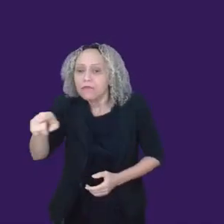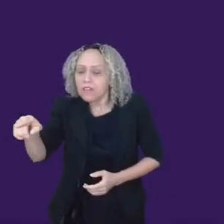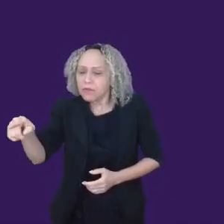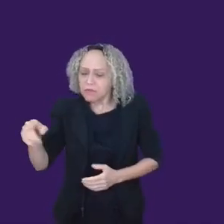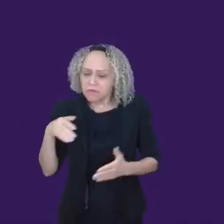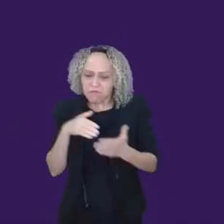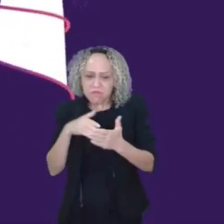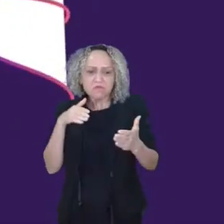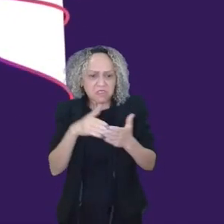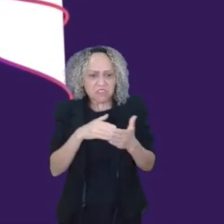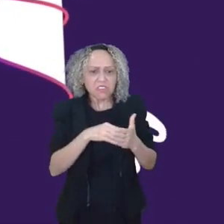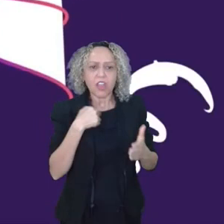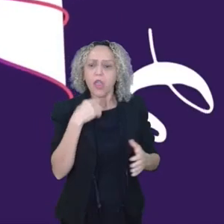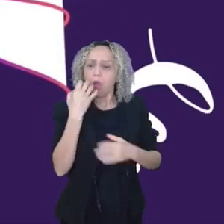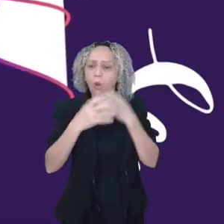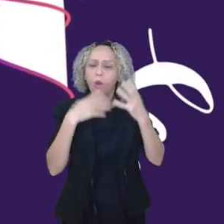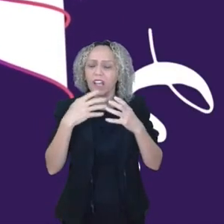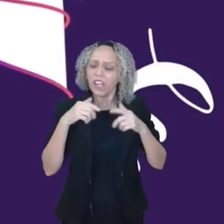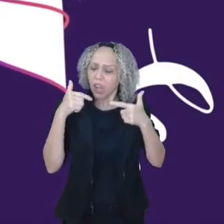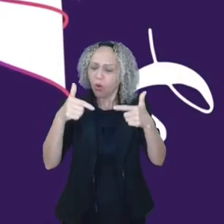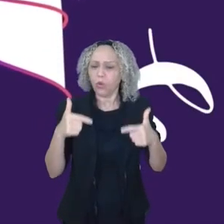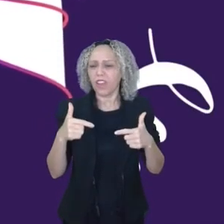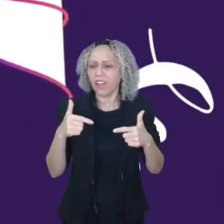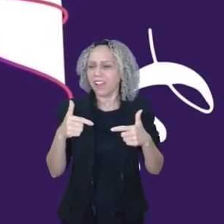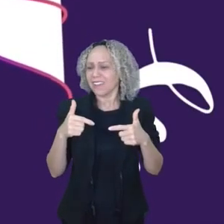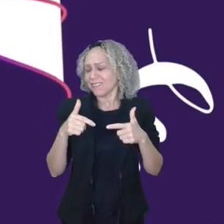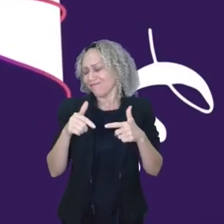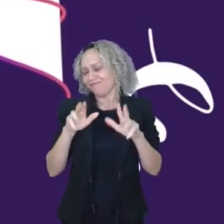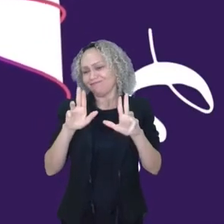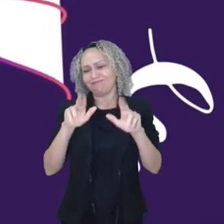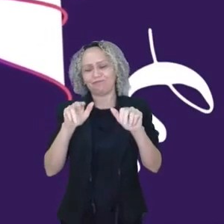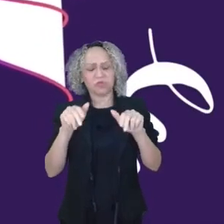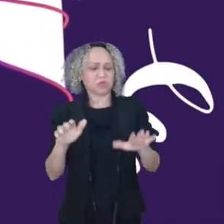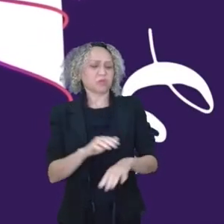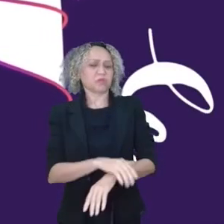Ninguém vai me impedir de cantar e lutar.